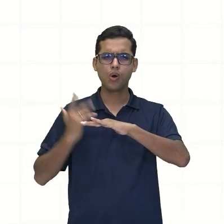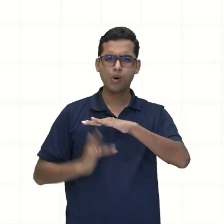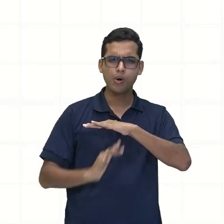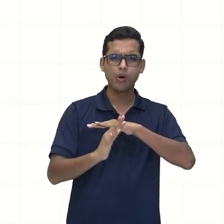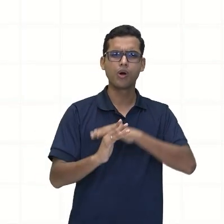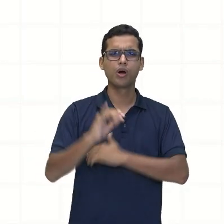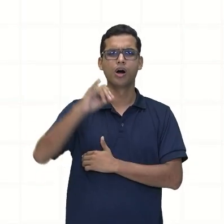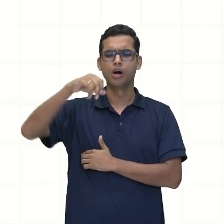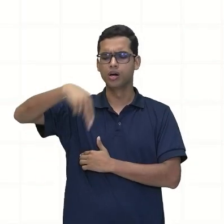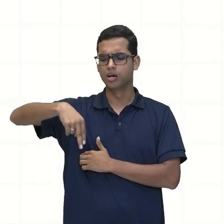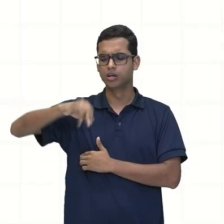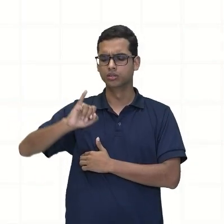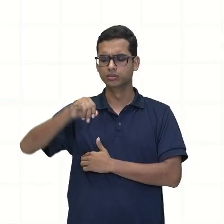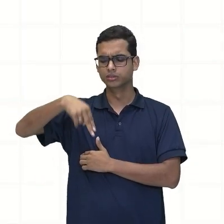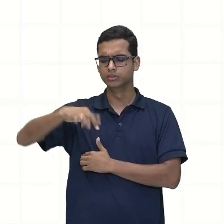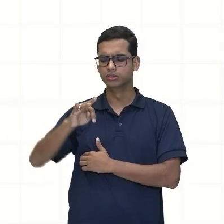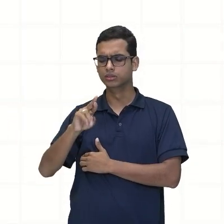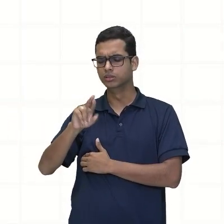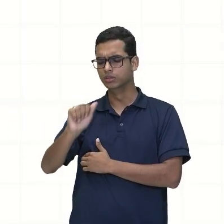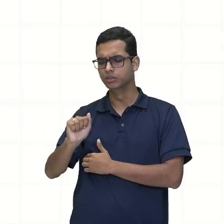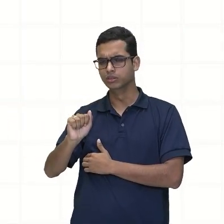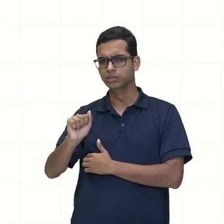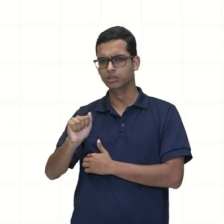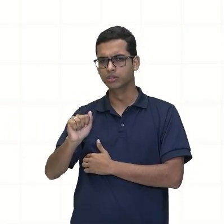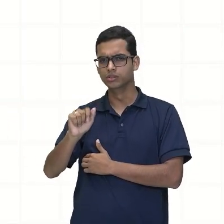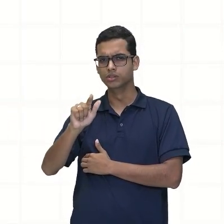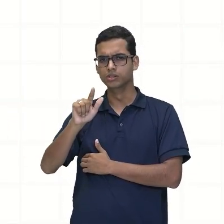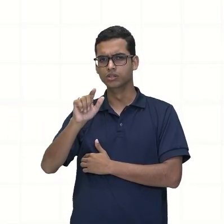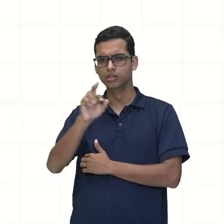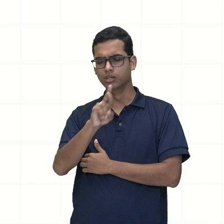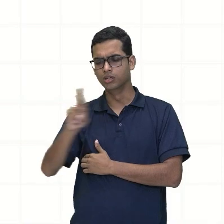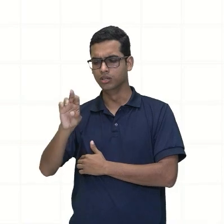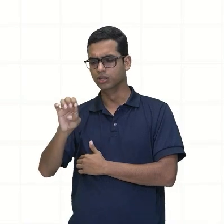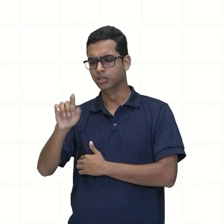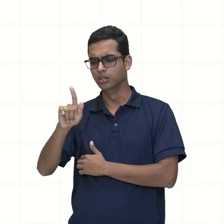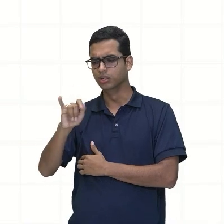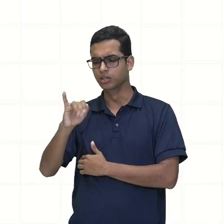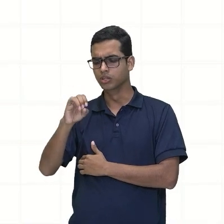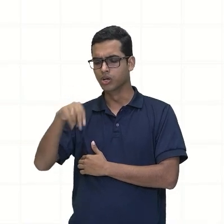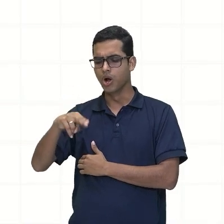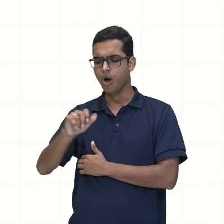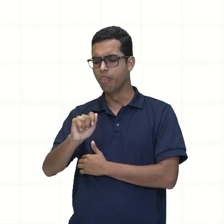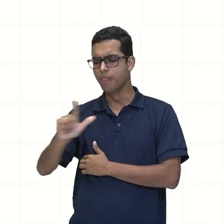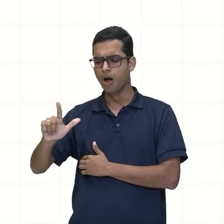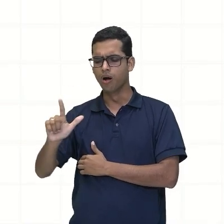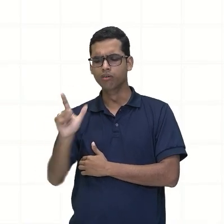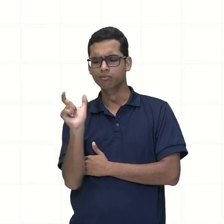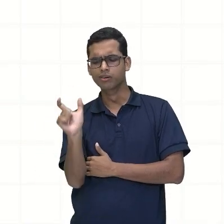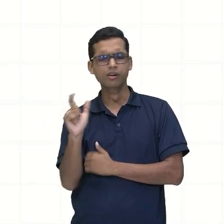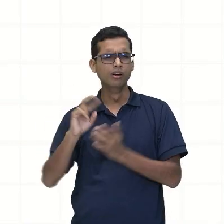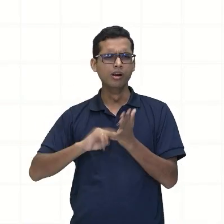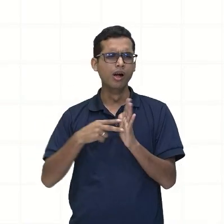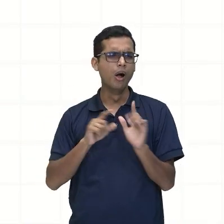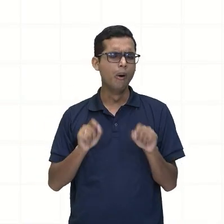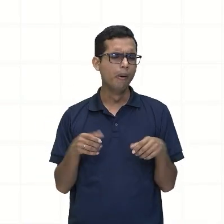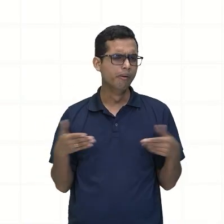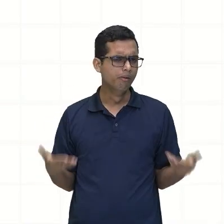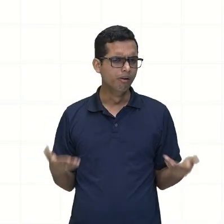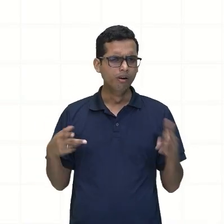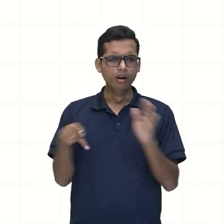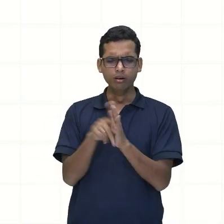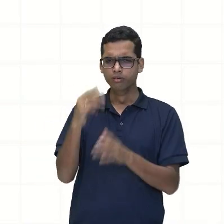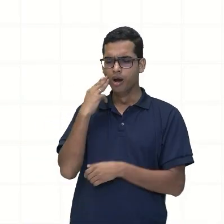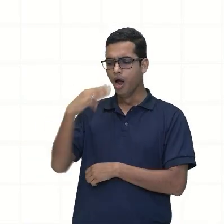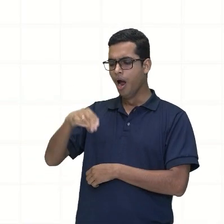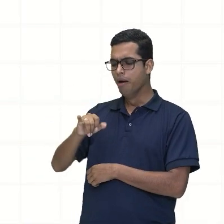vocês observarem, também para a gente diferenciar com o interregional, né? A migração intrarregional, gente, ela é